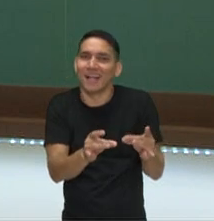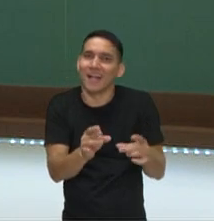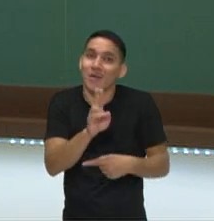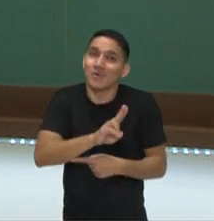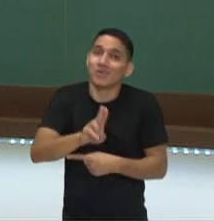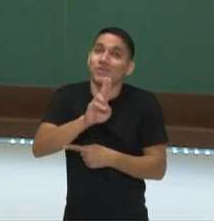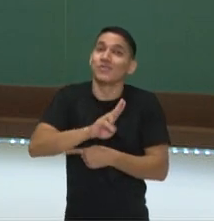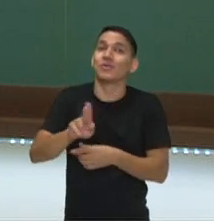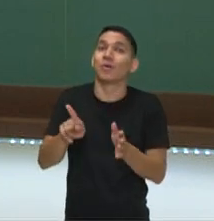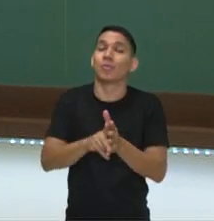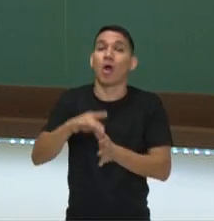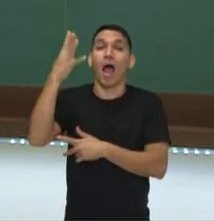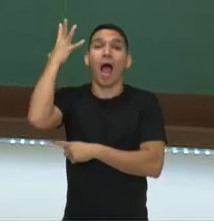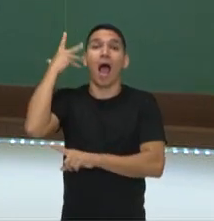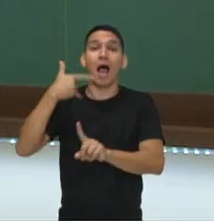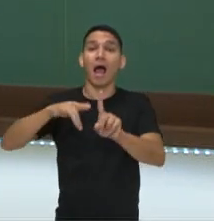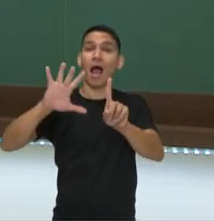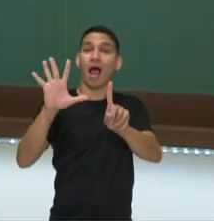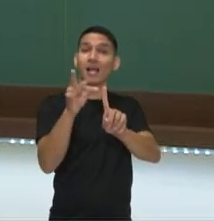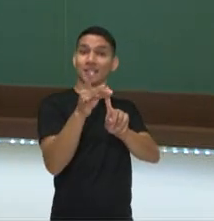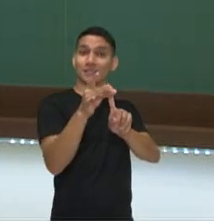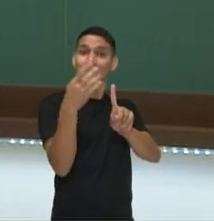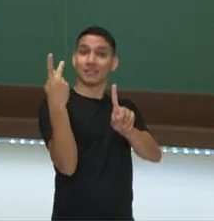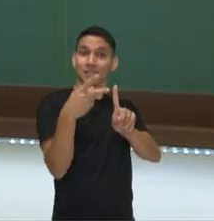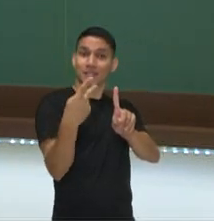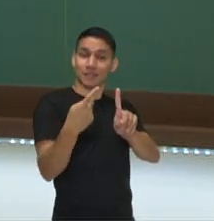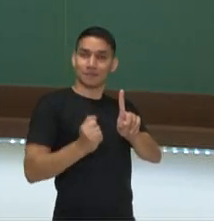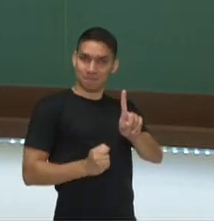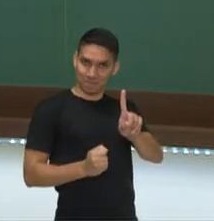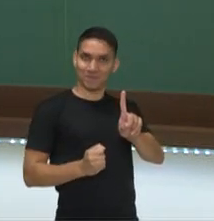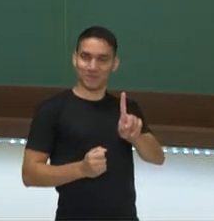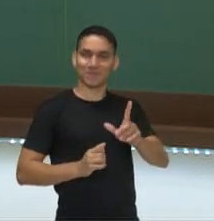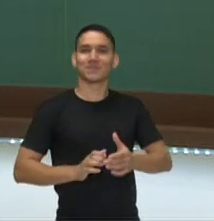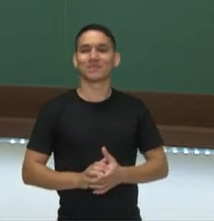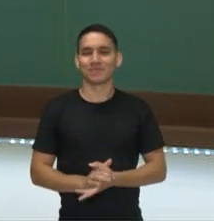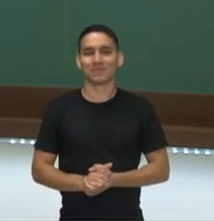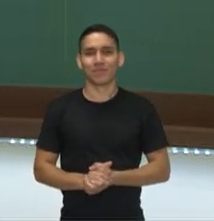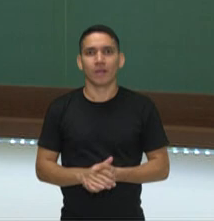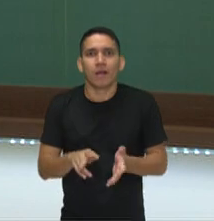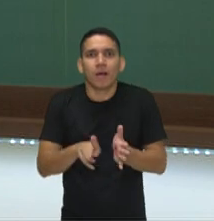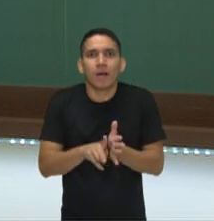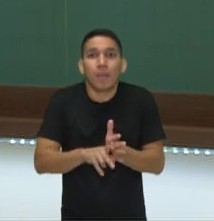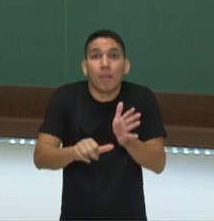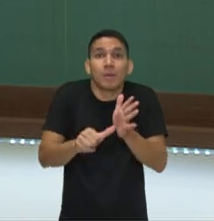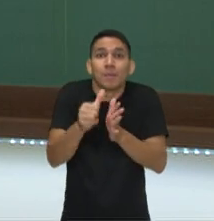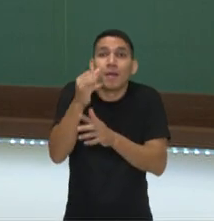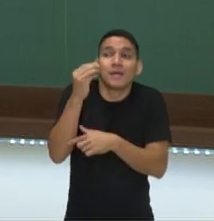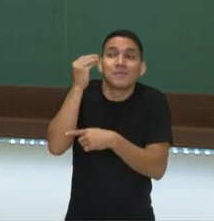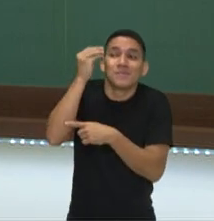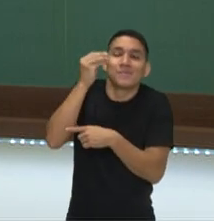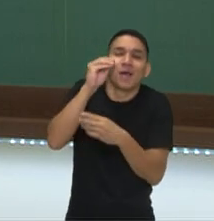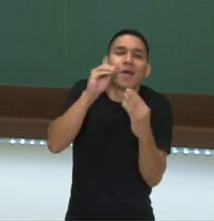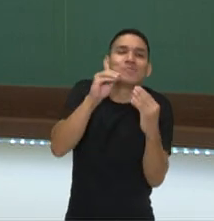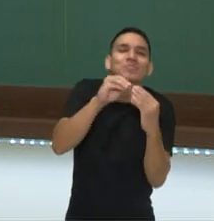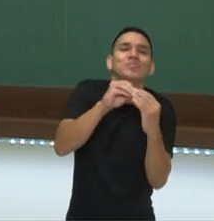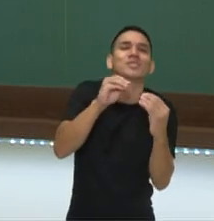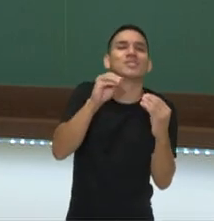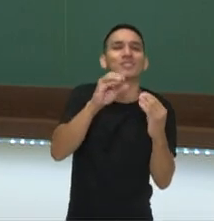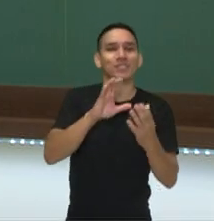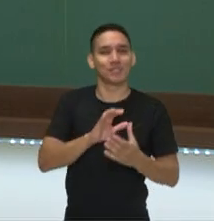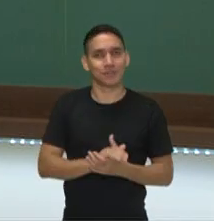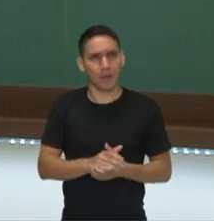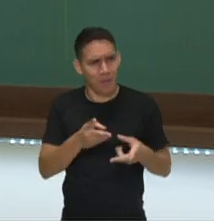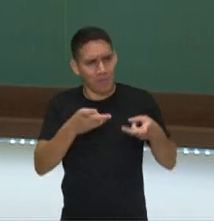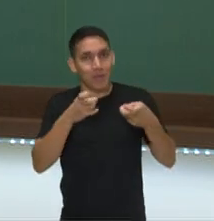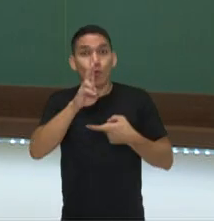da zoomorfização do protagonista, da sua primeira experiência com o beijo. Perceba